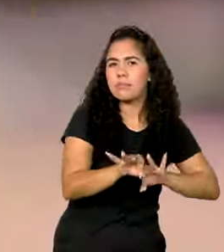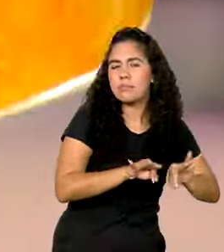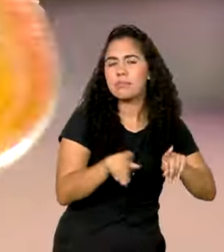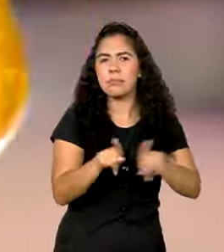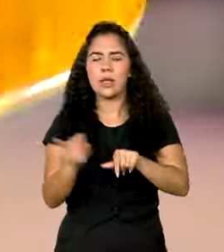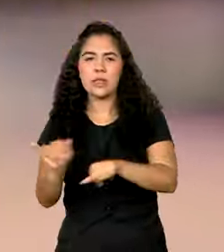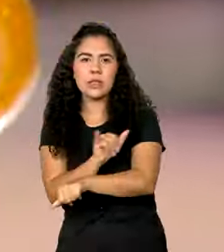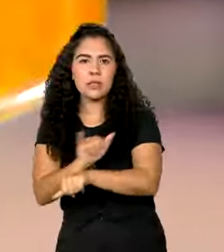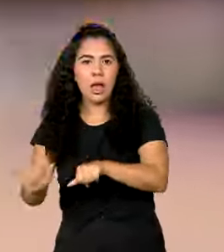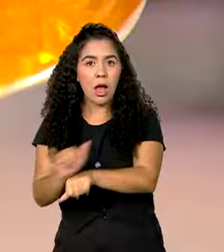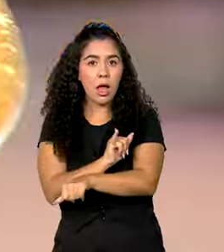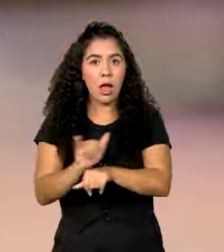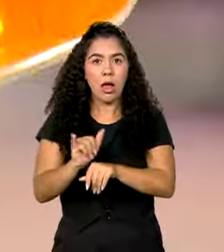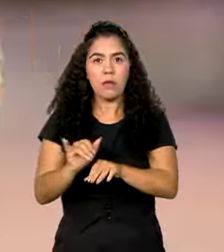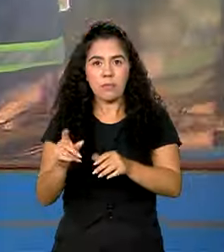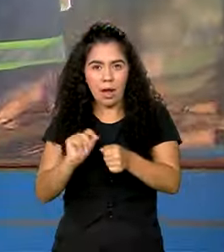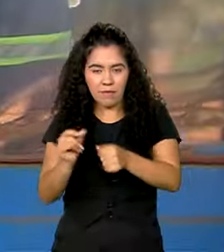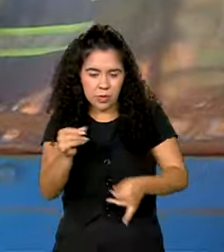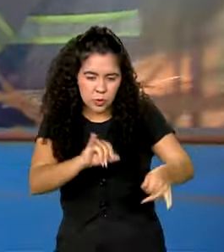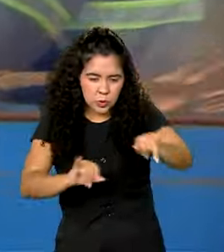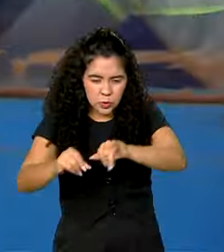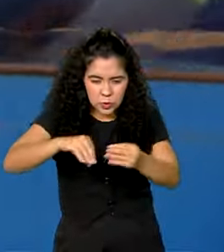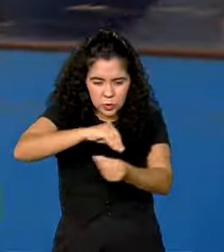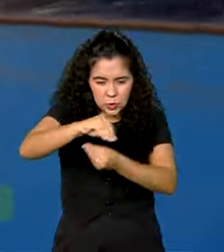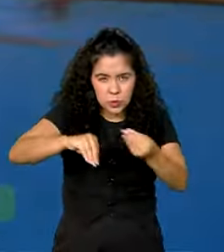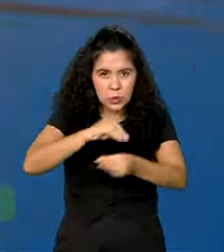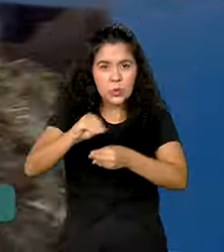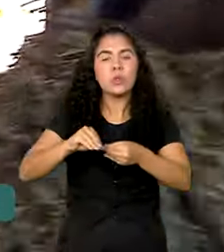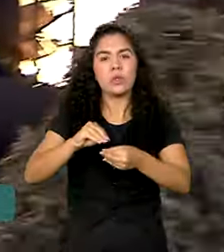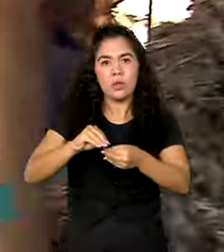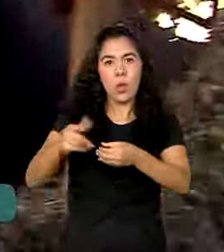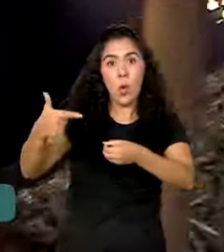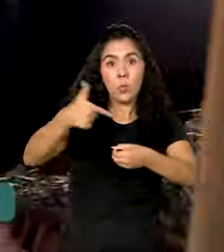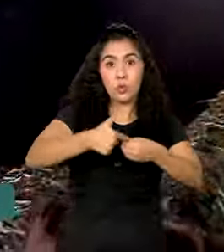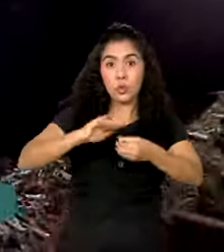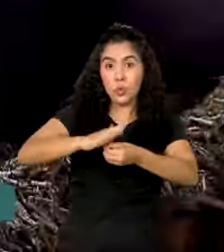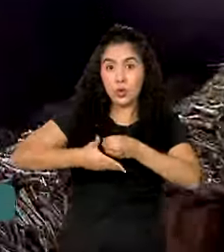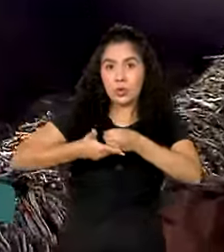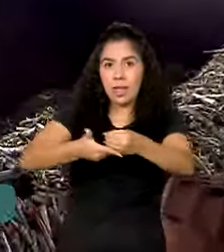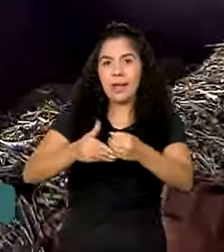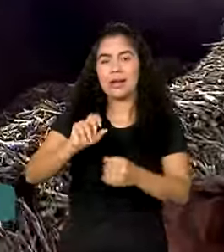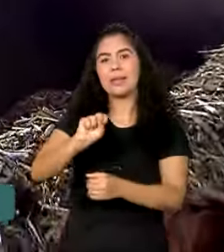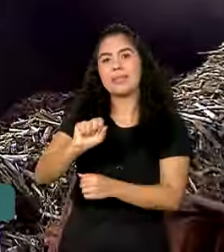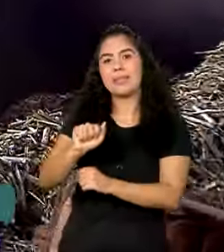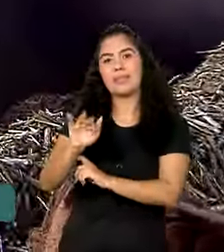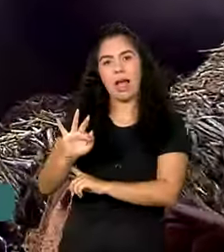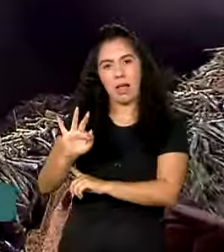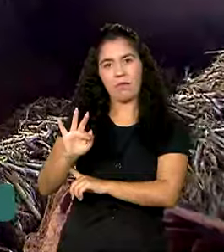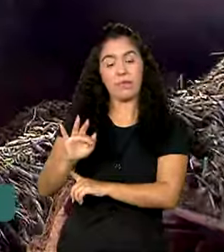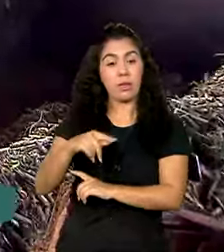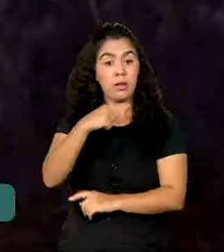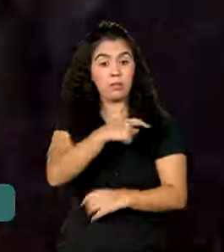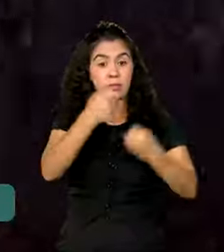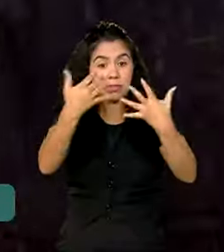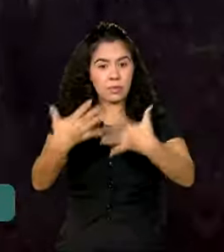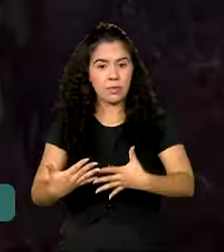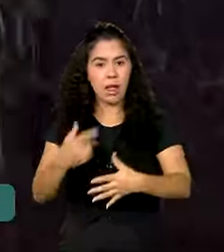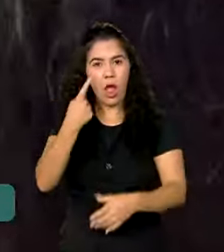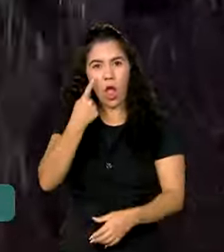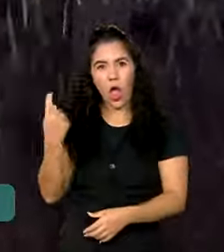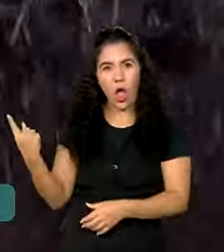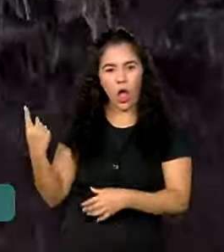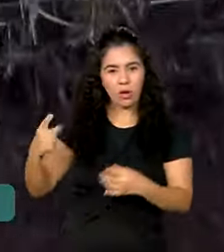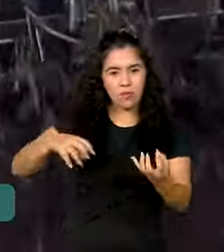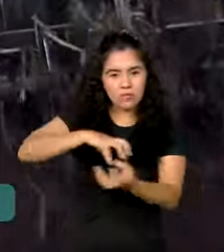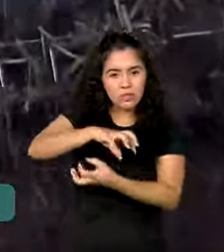de combustível de aviação sustentável, ou SAF, no Brasil. Considerado uma alternativa aos combustíveis fósseis, o SAF é feito